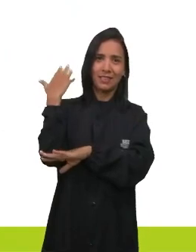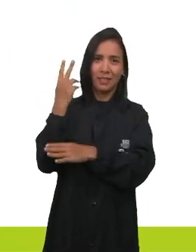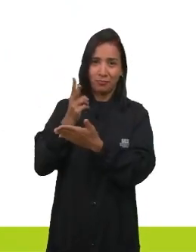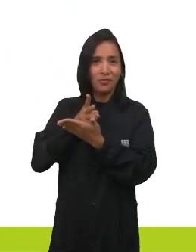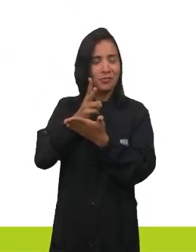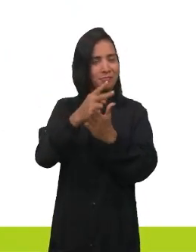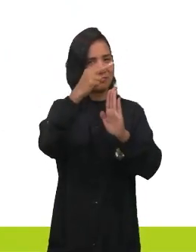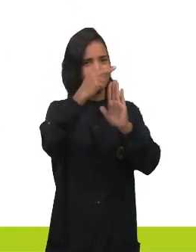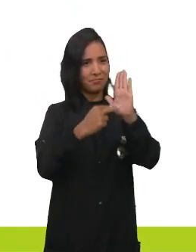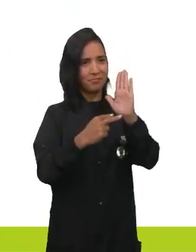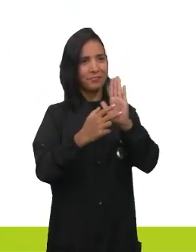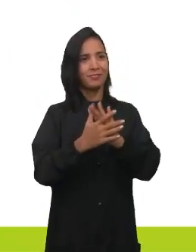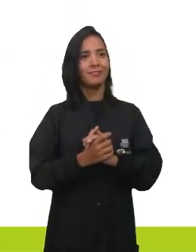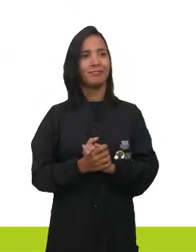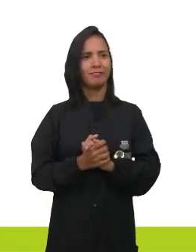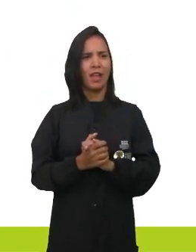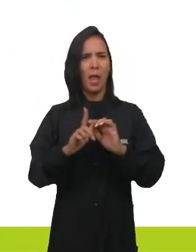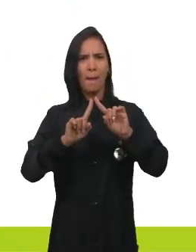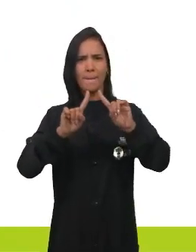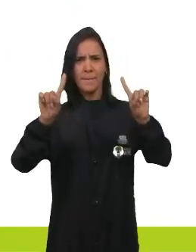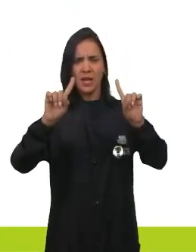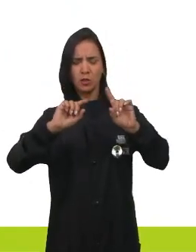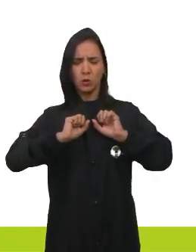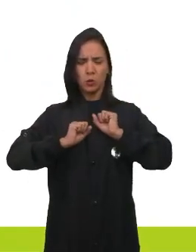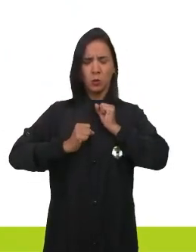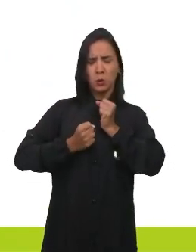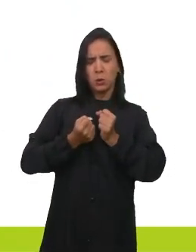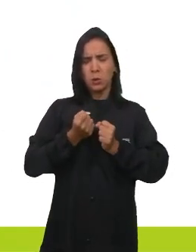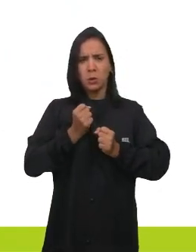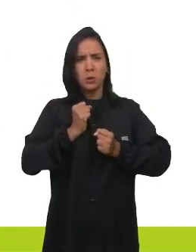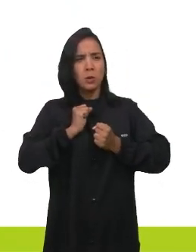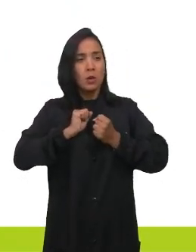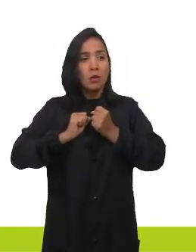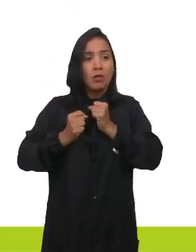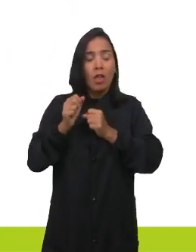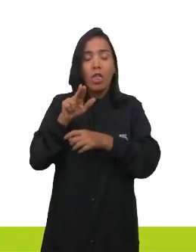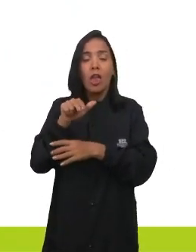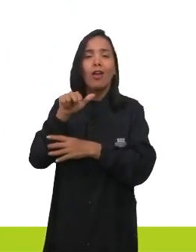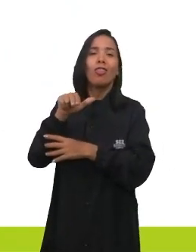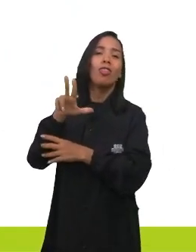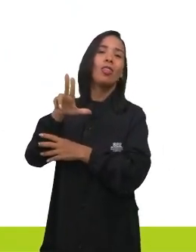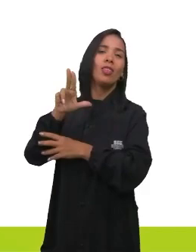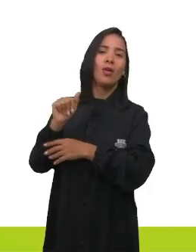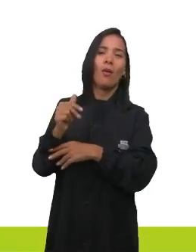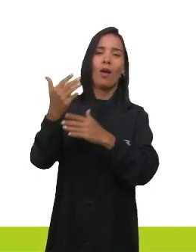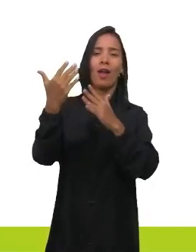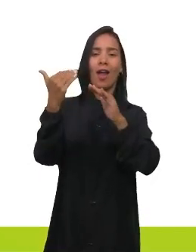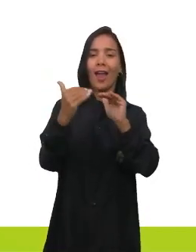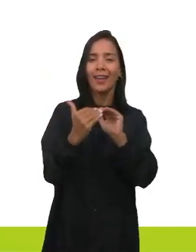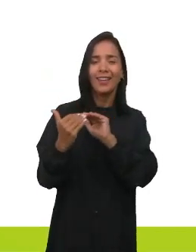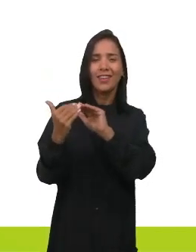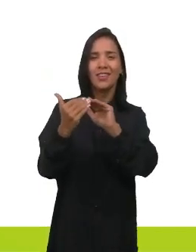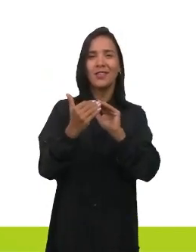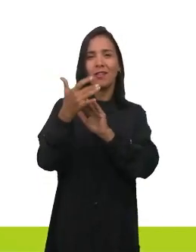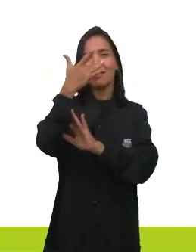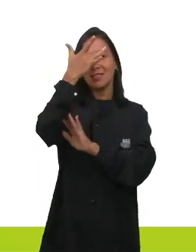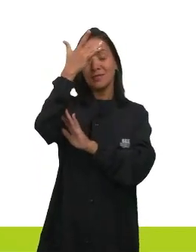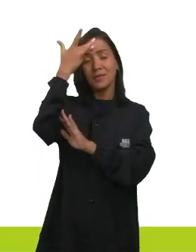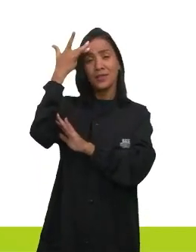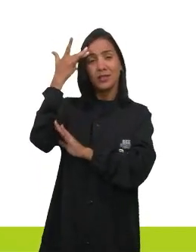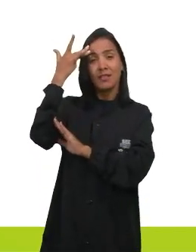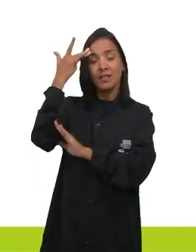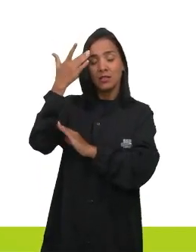Mas a sua indignação nunca poderá ser tão grande como a daqueles que nasceram